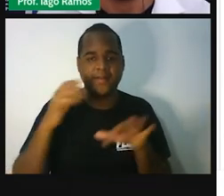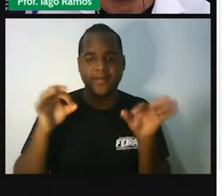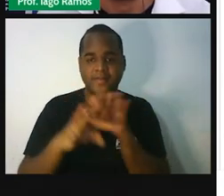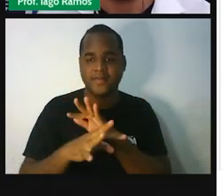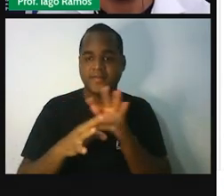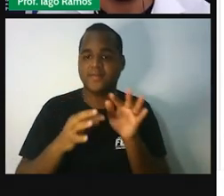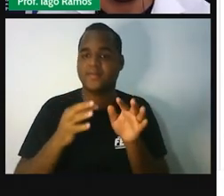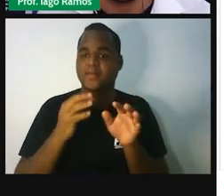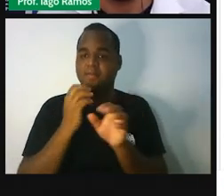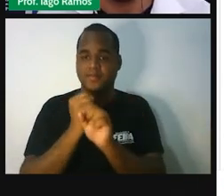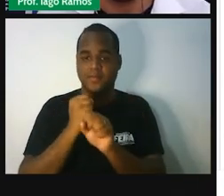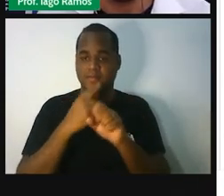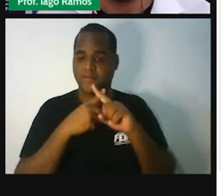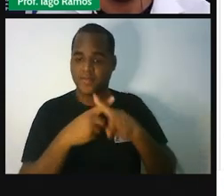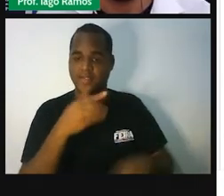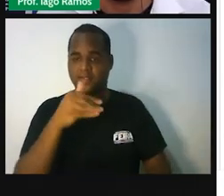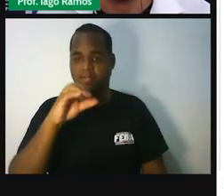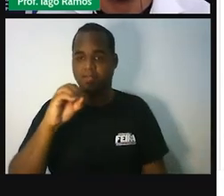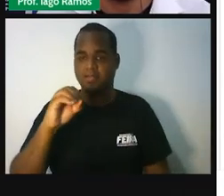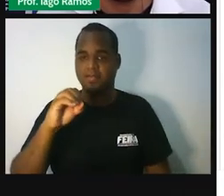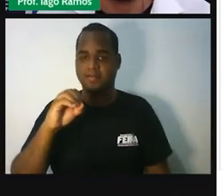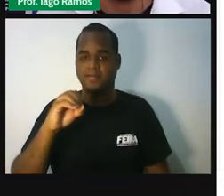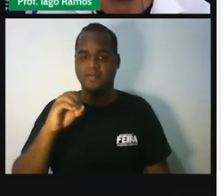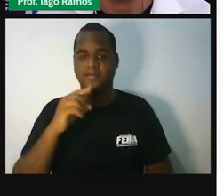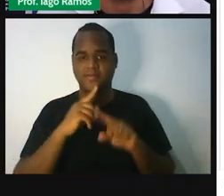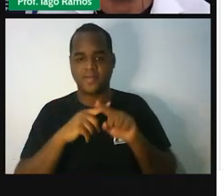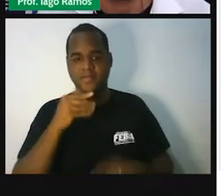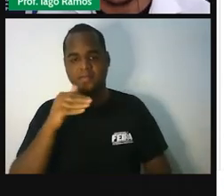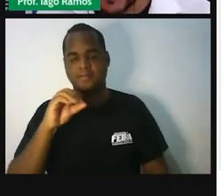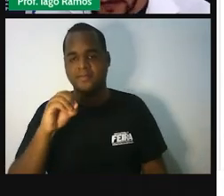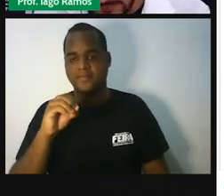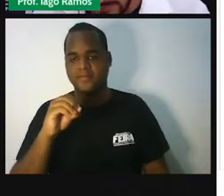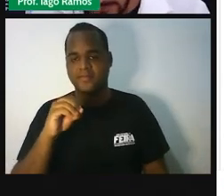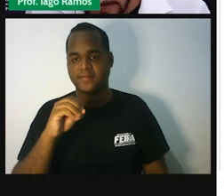continha, vezes 10 e vezes 10.